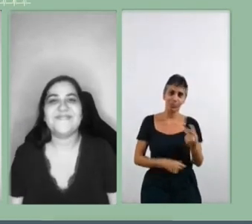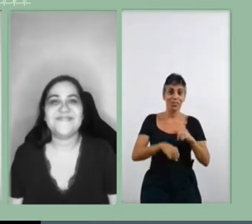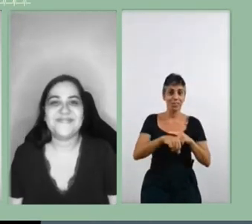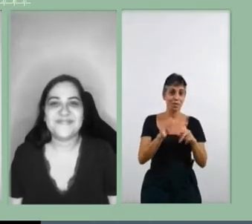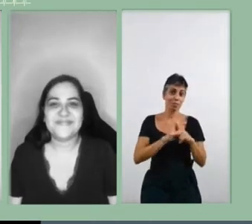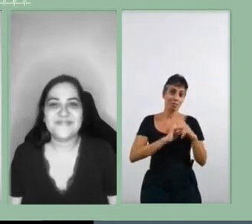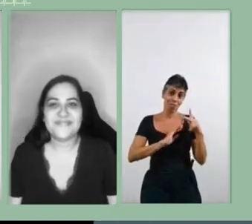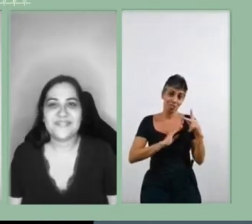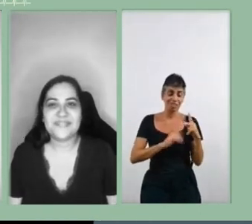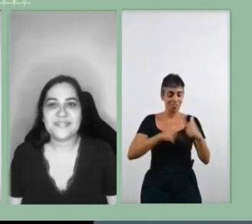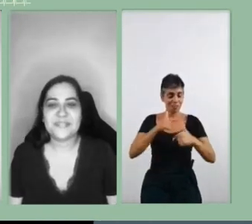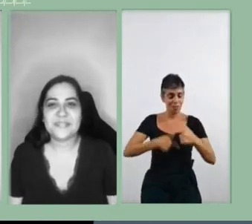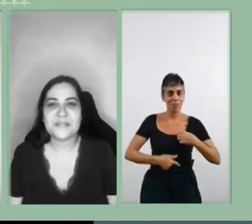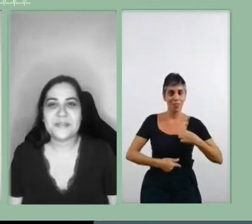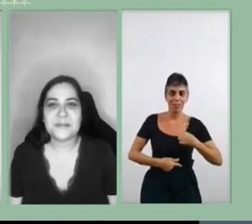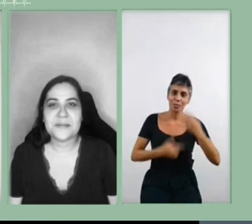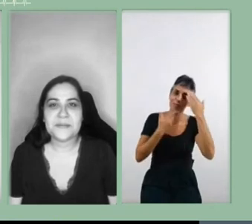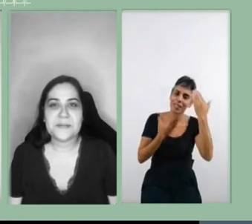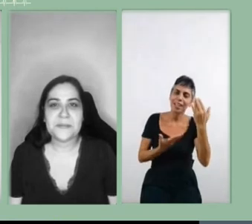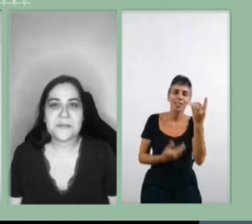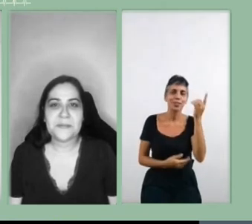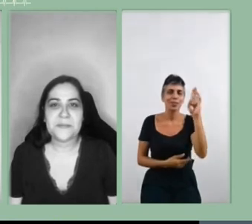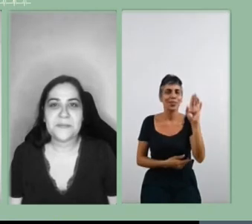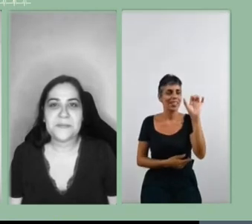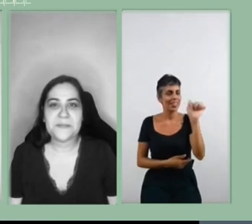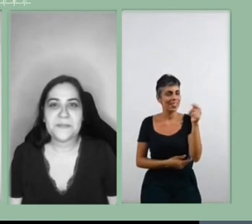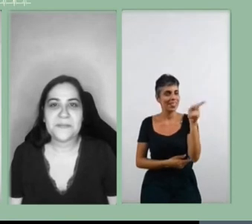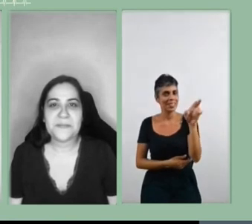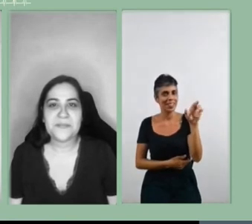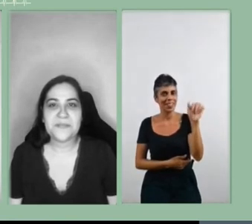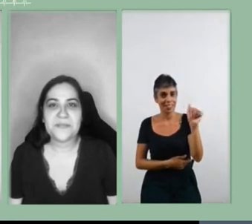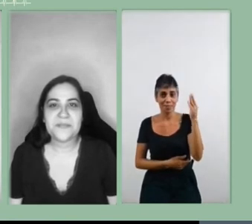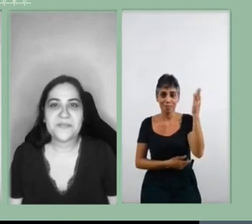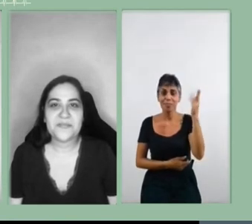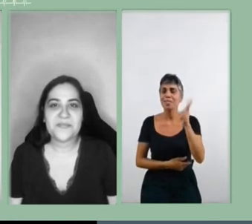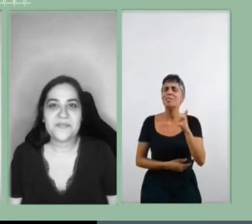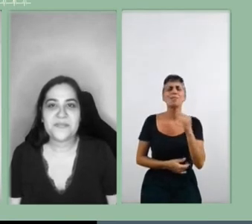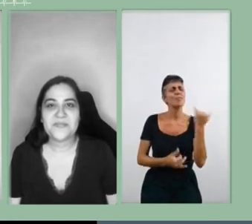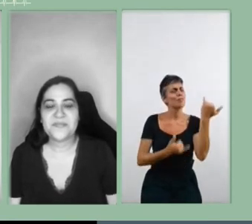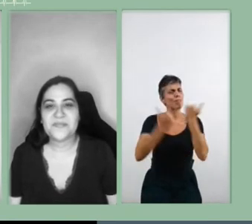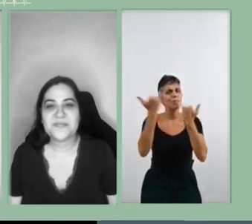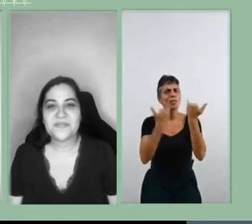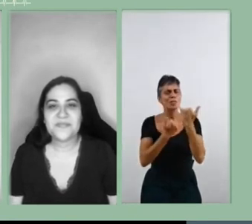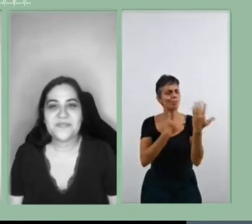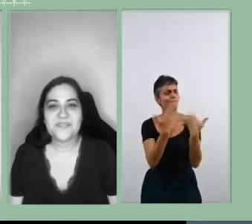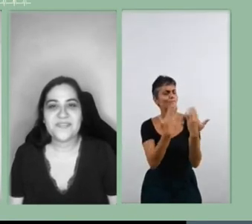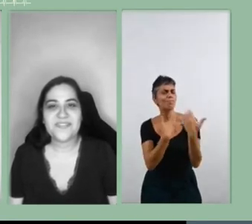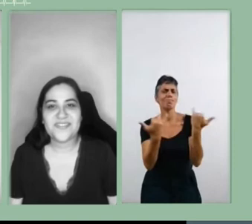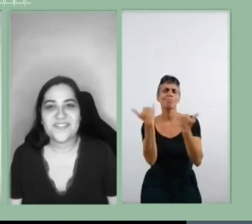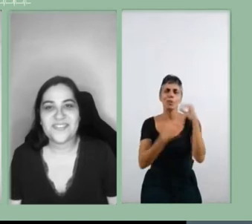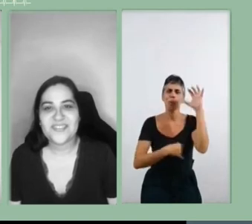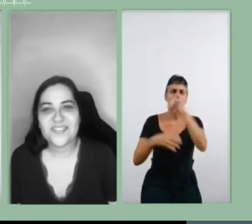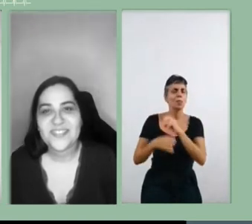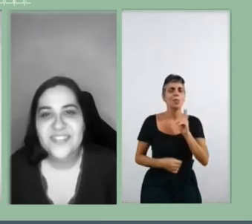vocês. Déia, obrigada demais. Sempre é muito informativo falar contigo. Eu aprendo muito todas as vezes que a